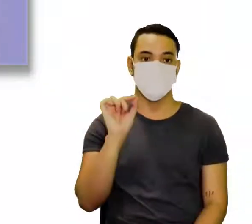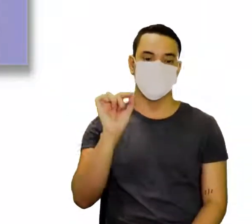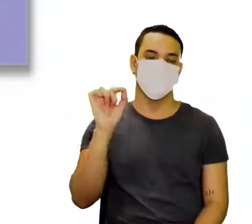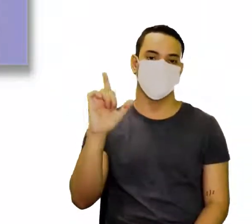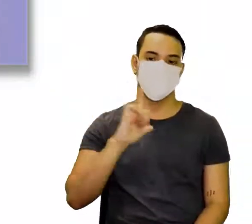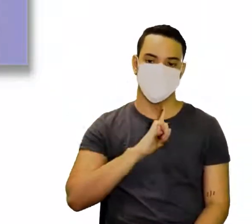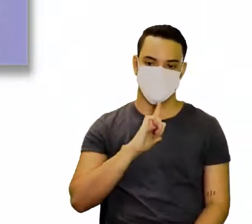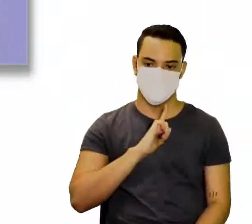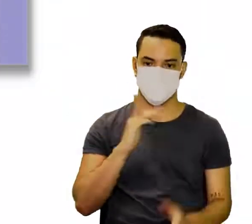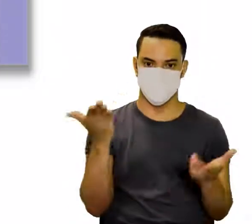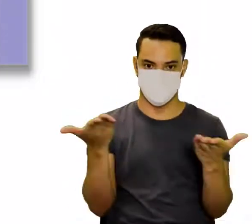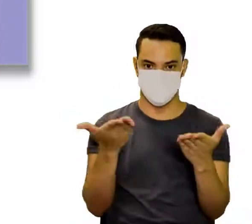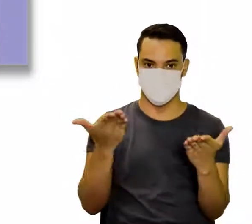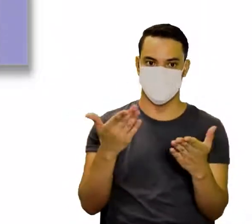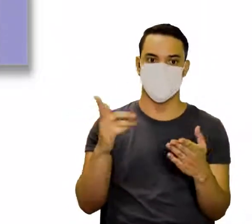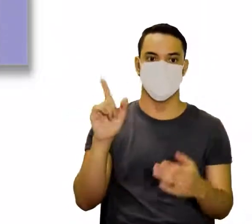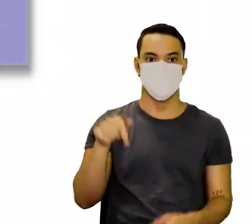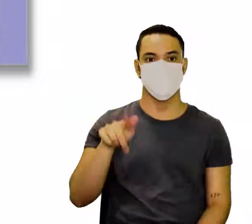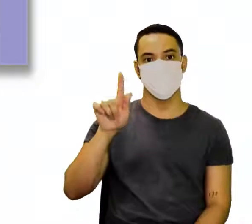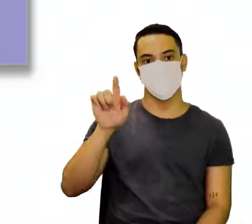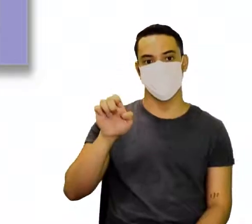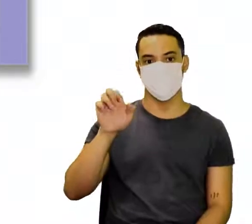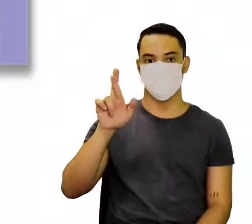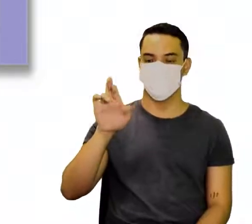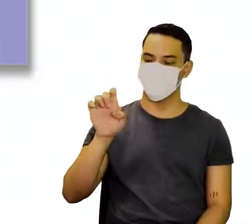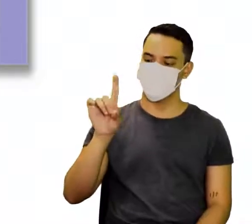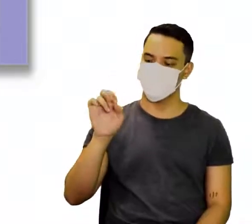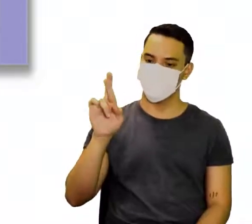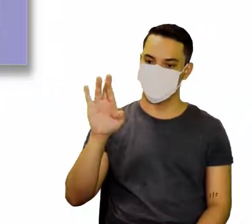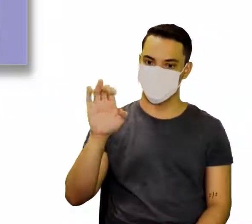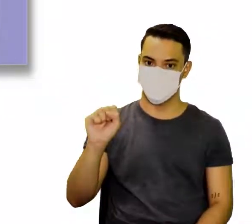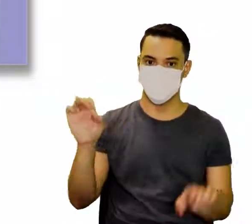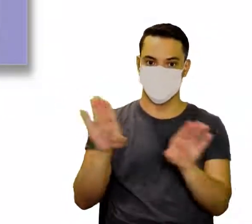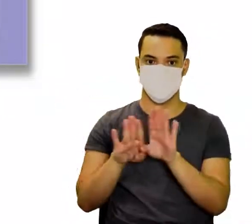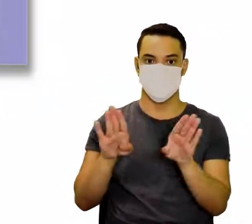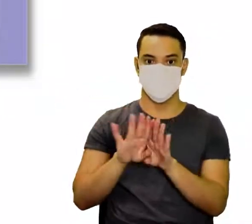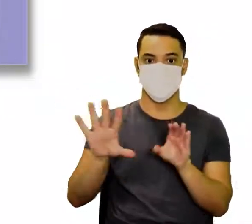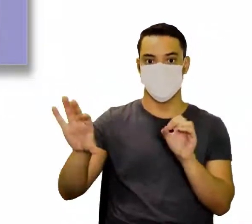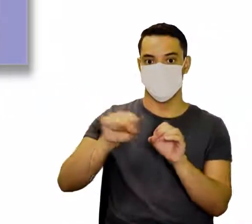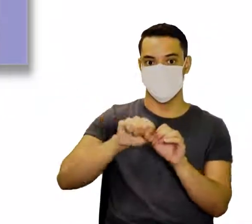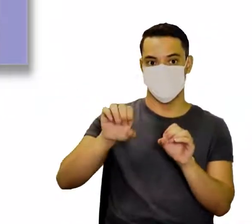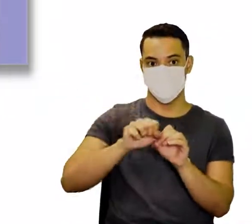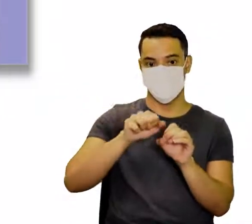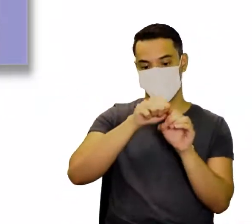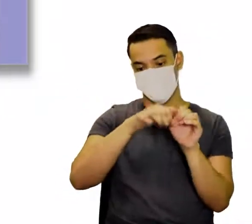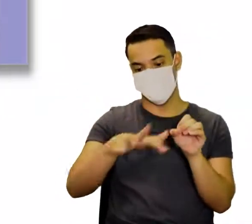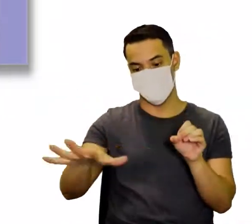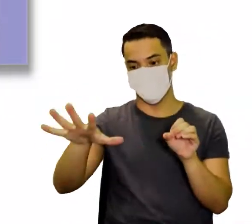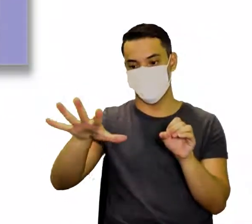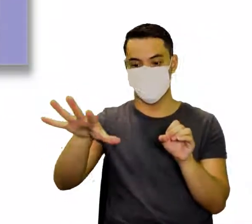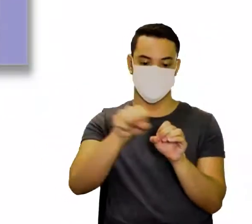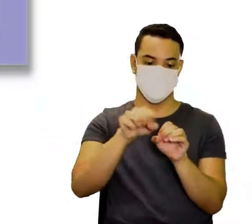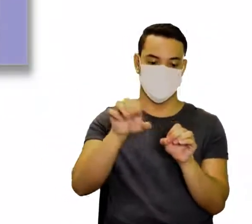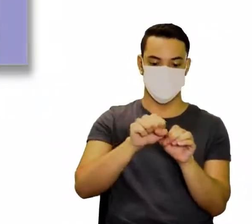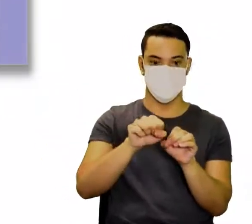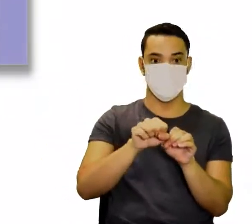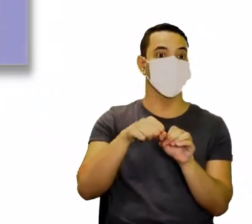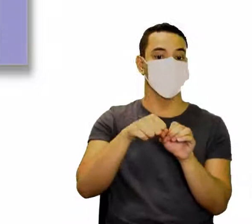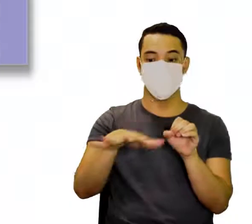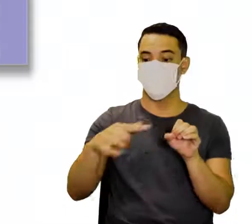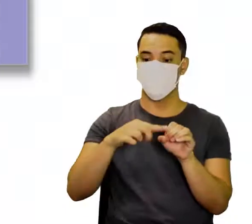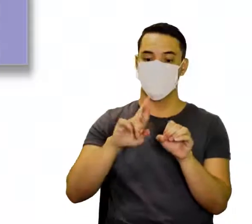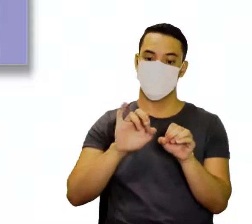ter hoje? Geradores e receptores, ok? Nós vamos começar pelo gerador.